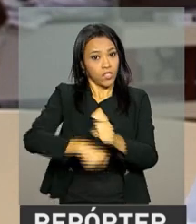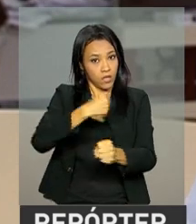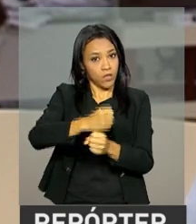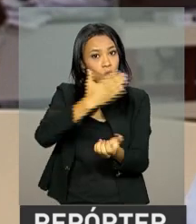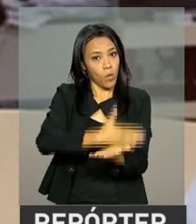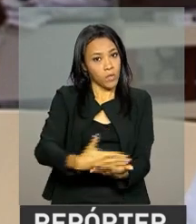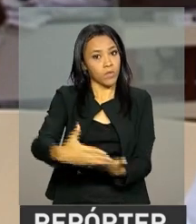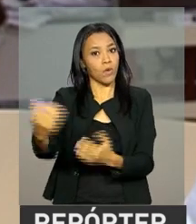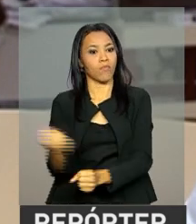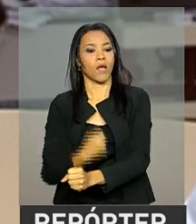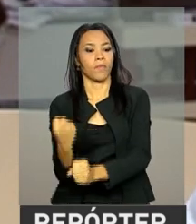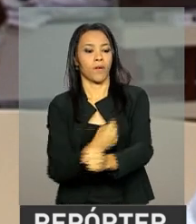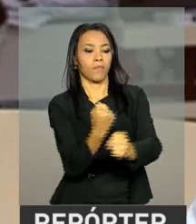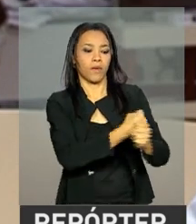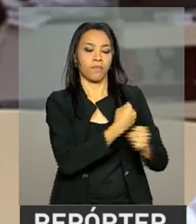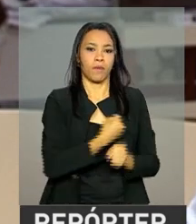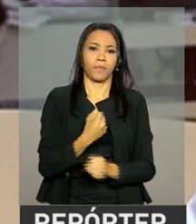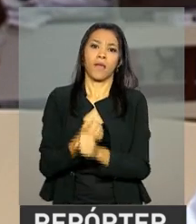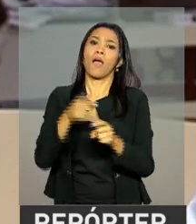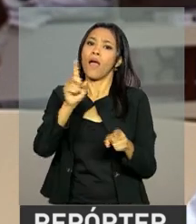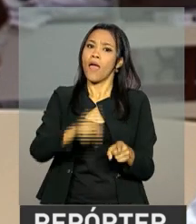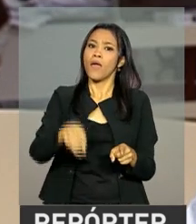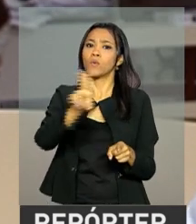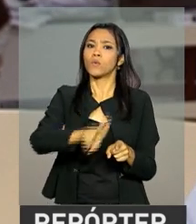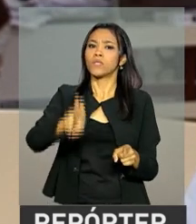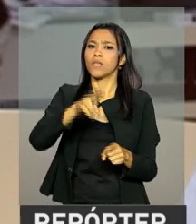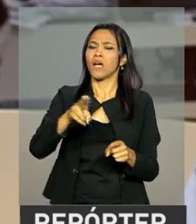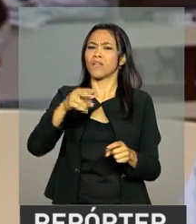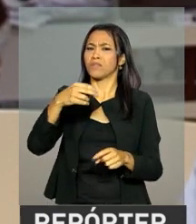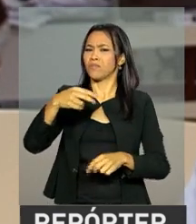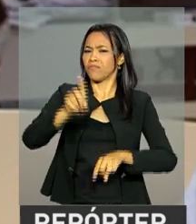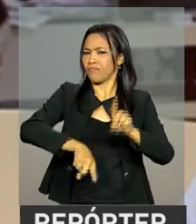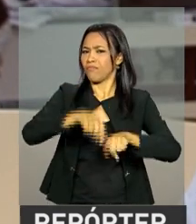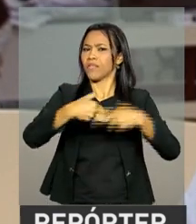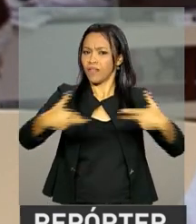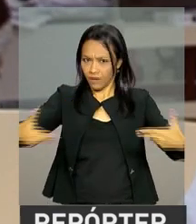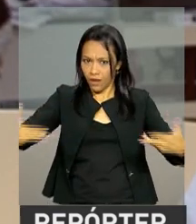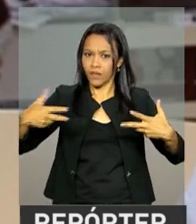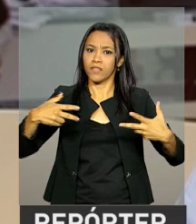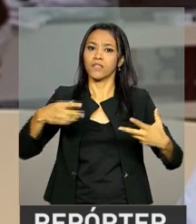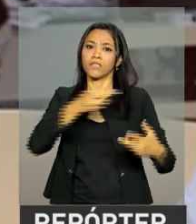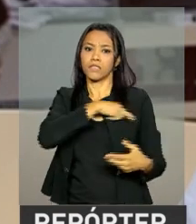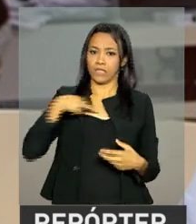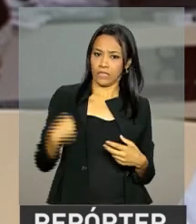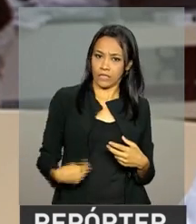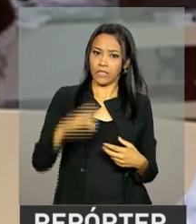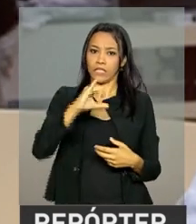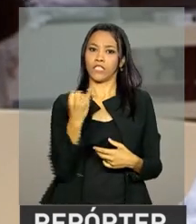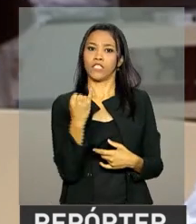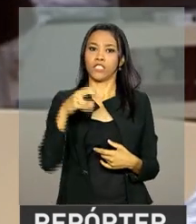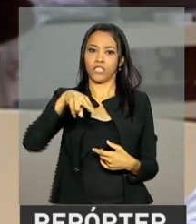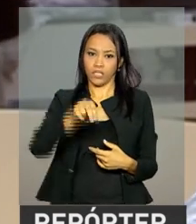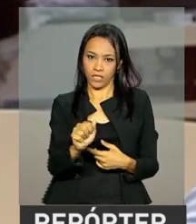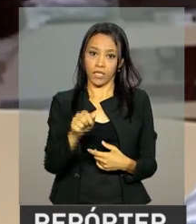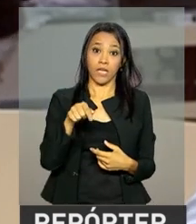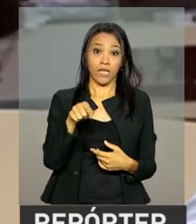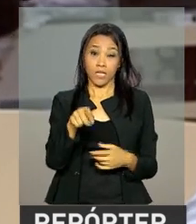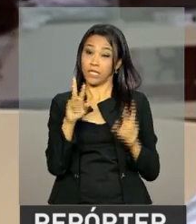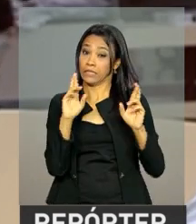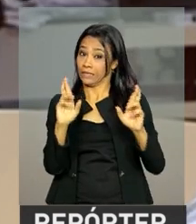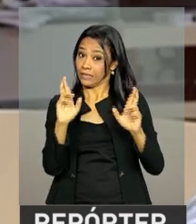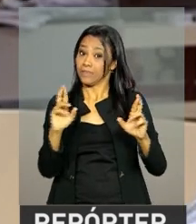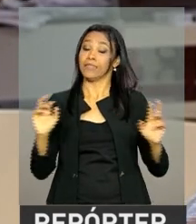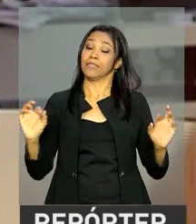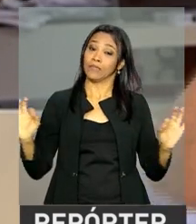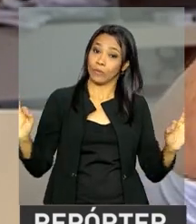equipamentos que são usados na obra eles são chineses e desembarcaram por lá em dezembro a previsão é que tudo esteja